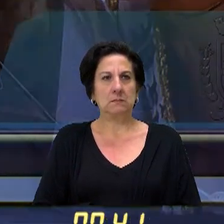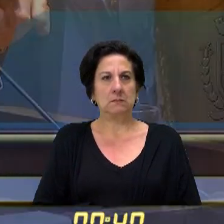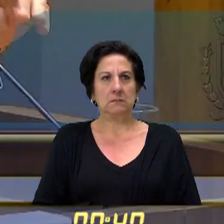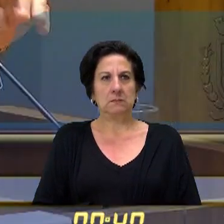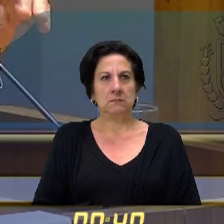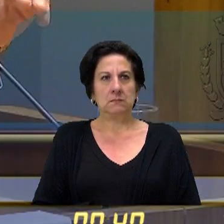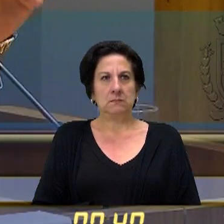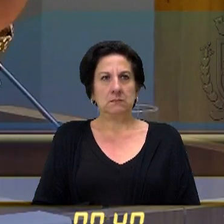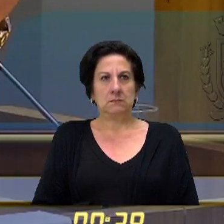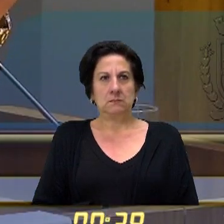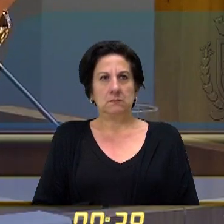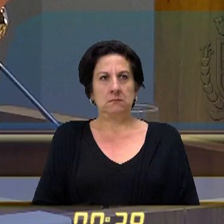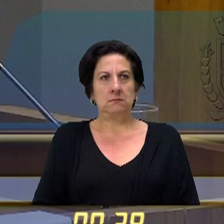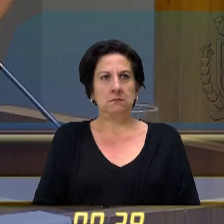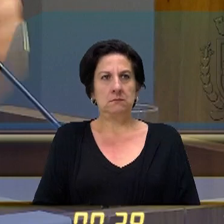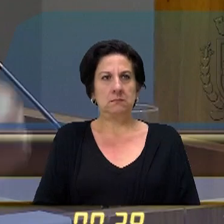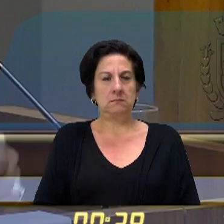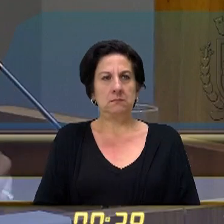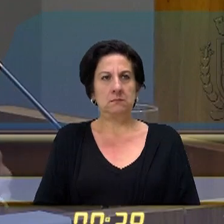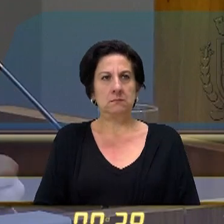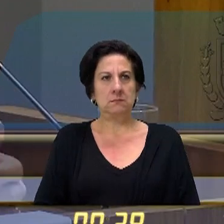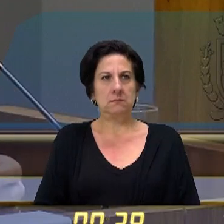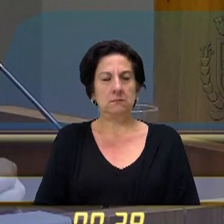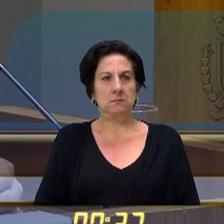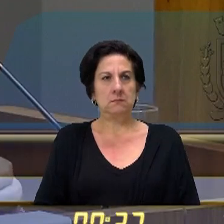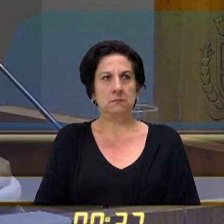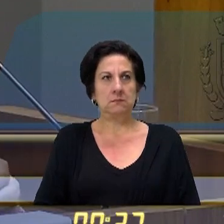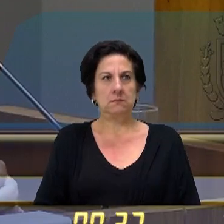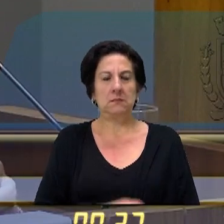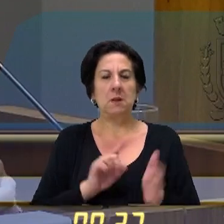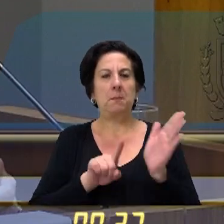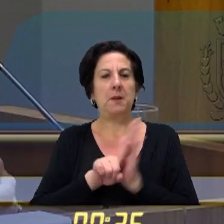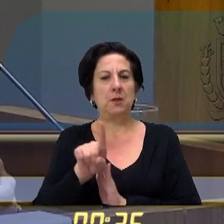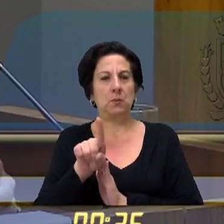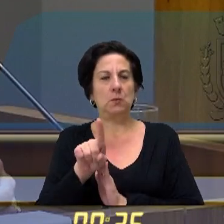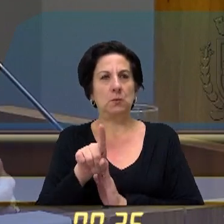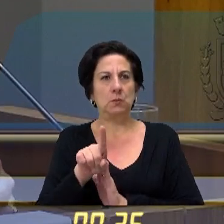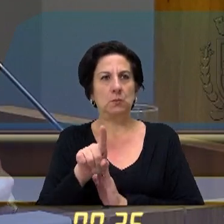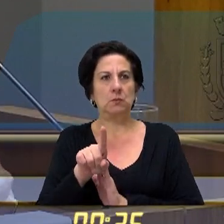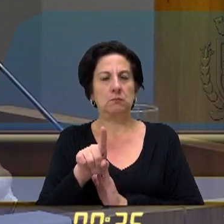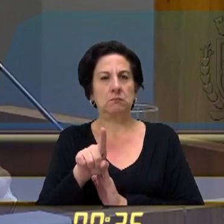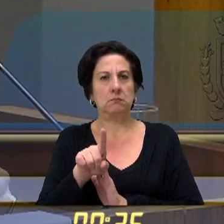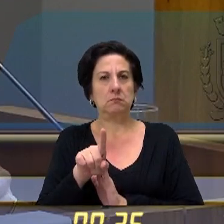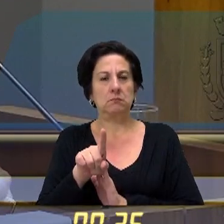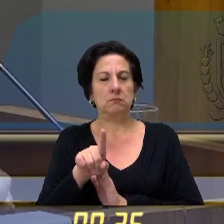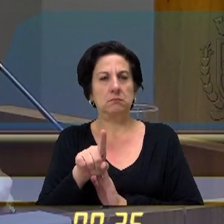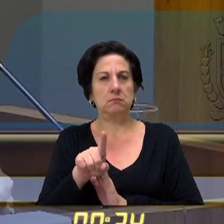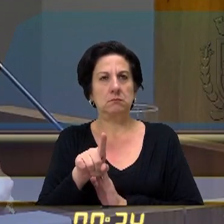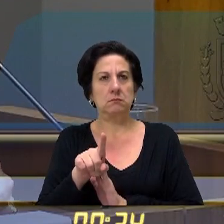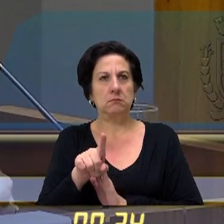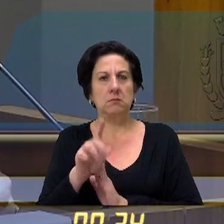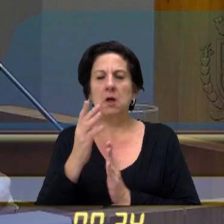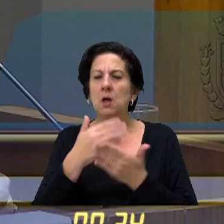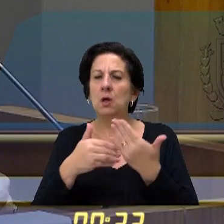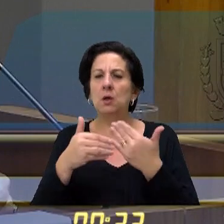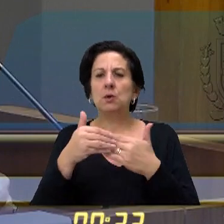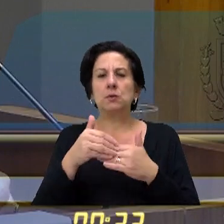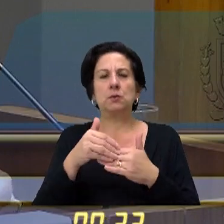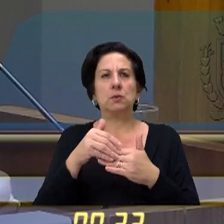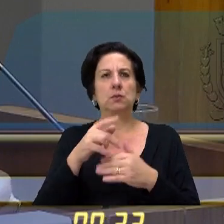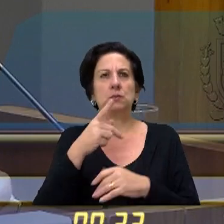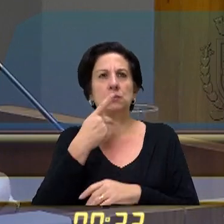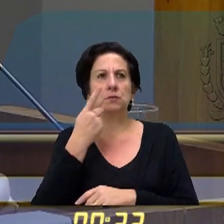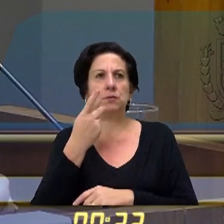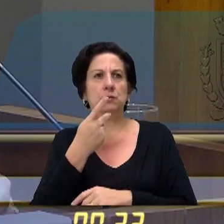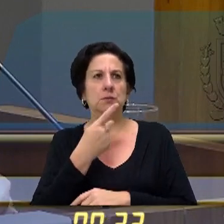Alô? É, vereador, eu uma pergunta que fica no ar de todos. Todos estão botando